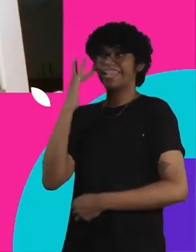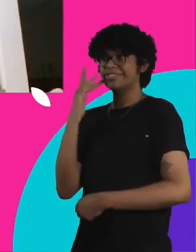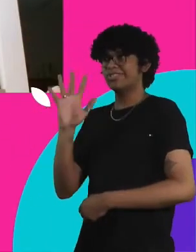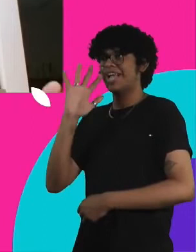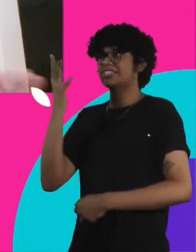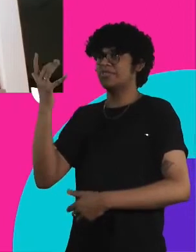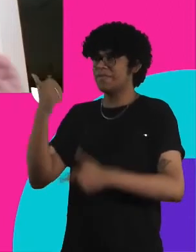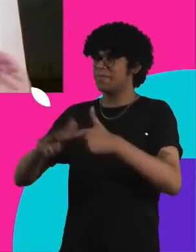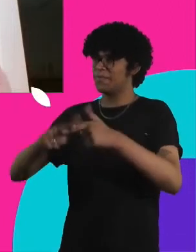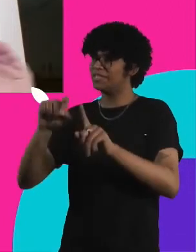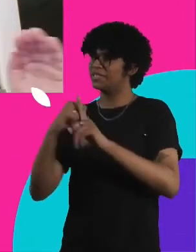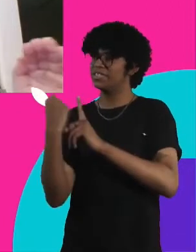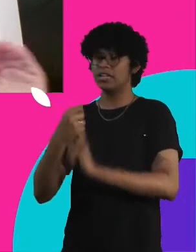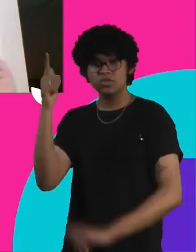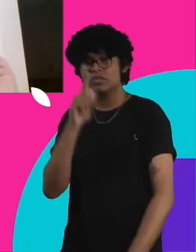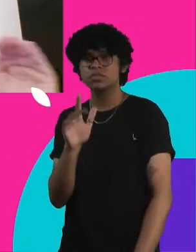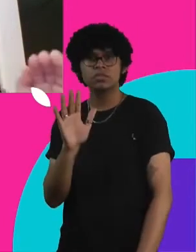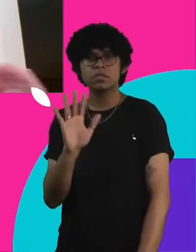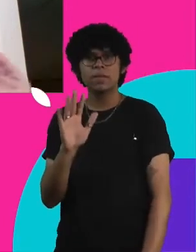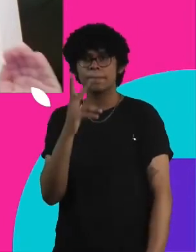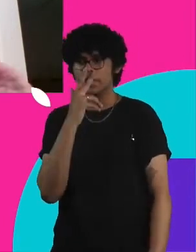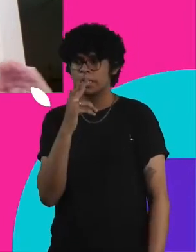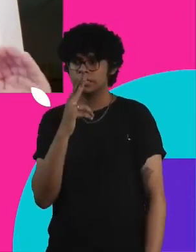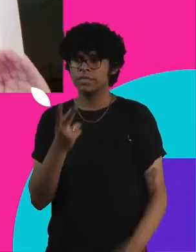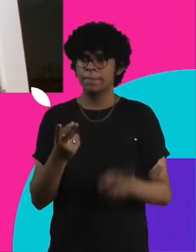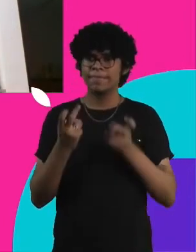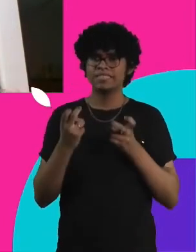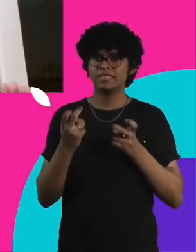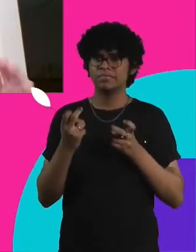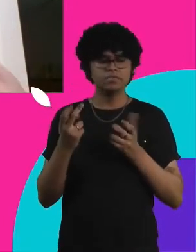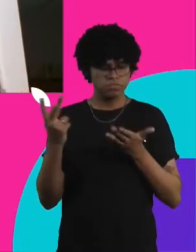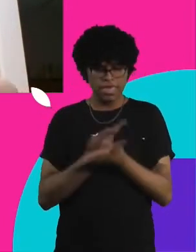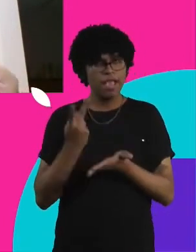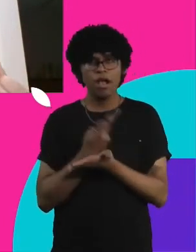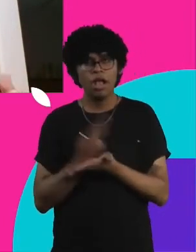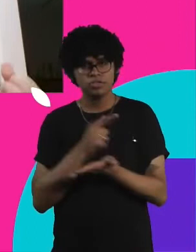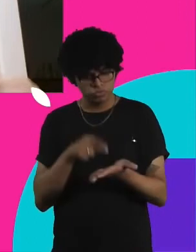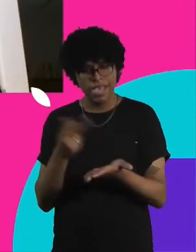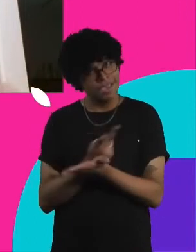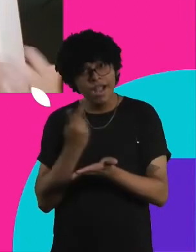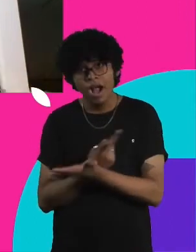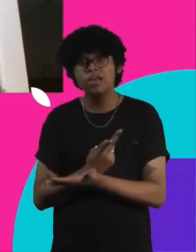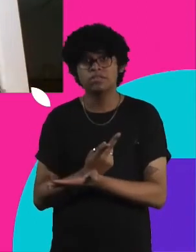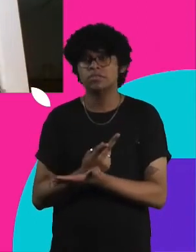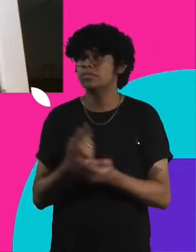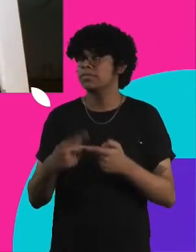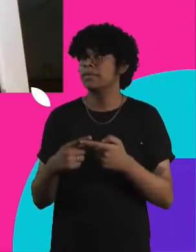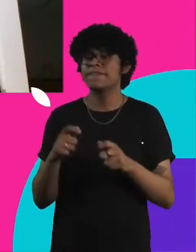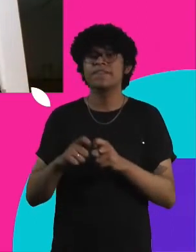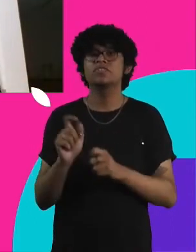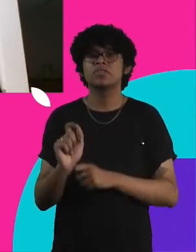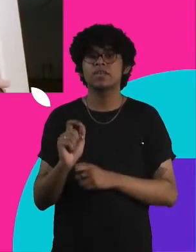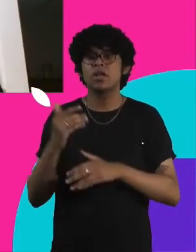sociais do Brasil, a gente cria uma camada de uma percepção muito errada. E o que a gente tem que fazer é sim continuar fazendo o